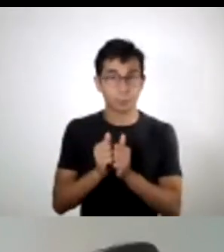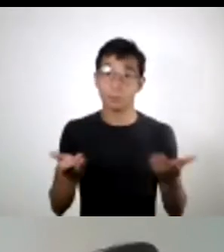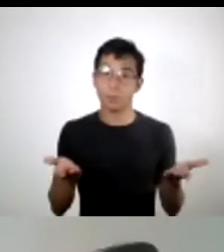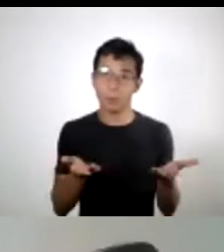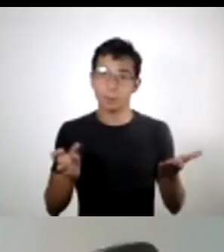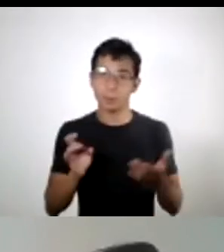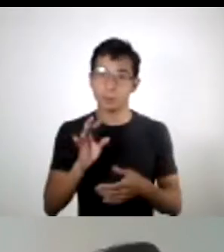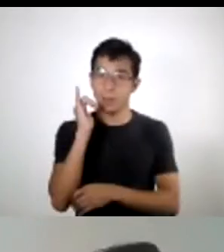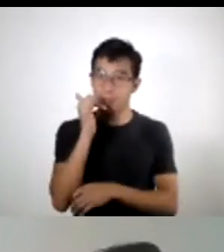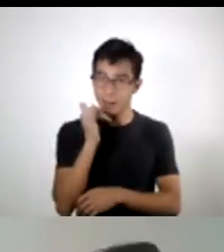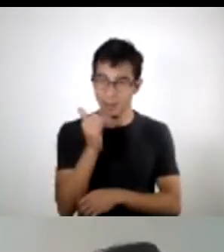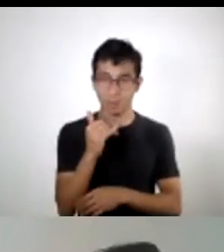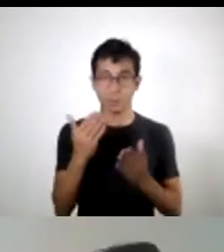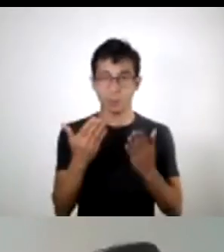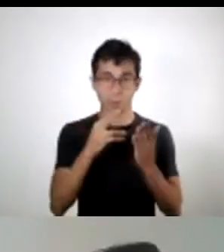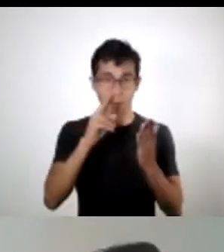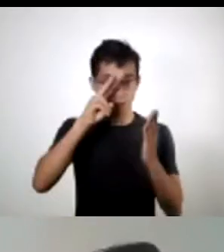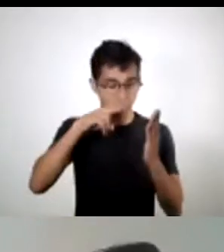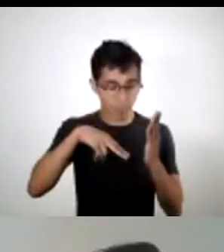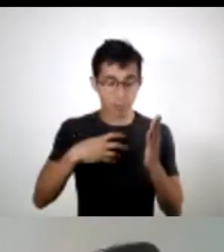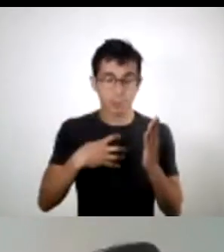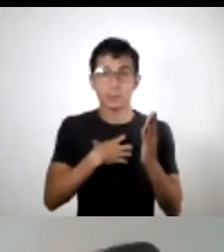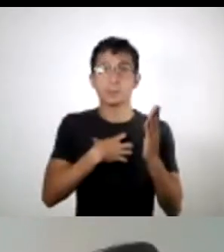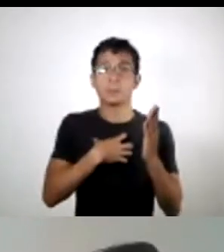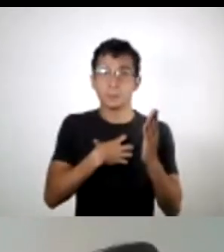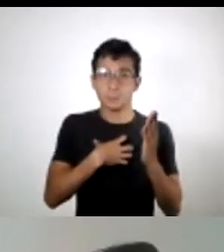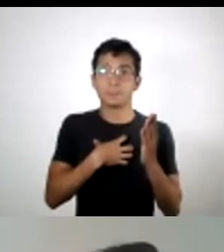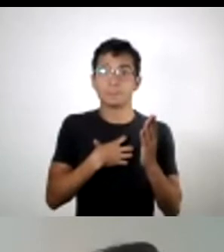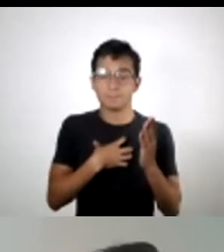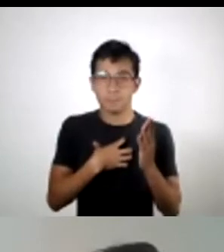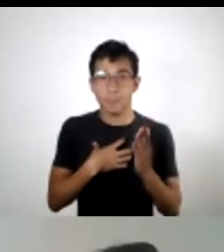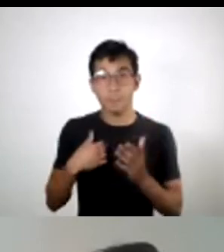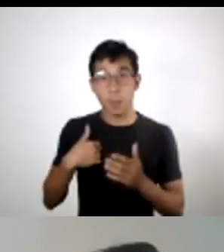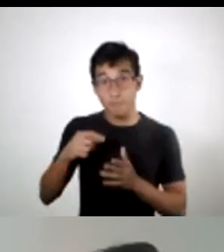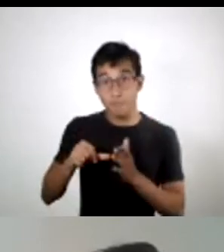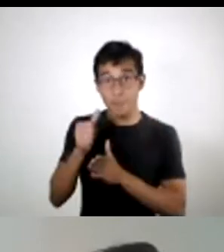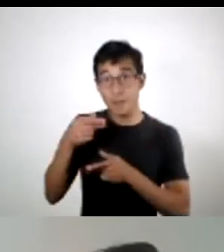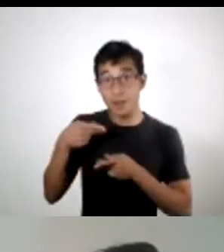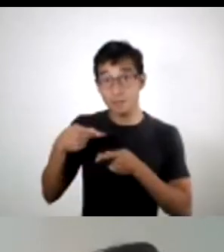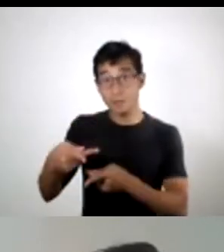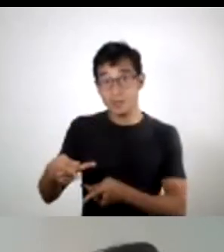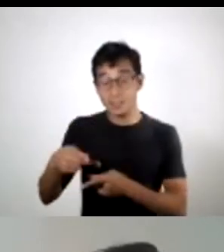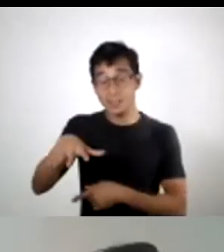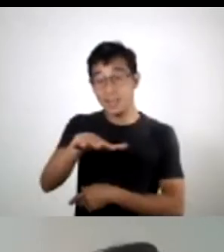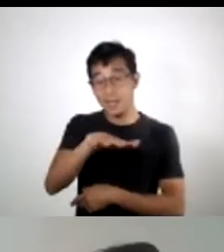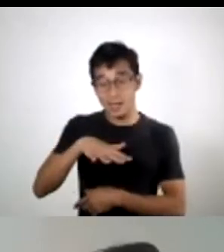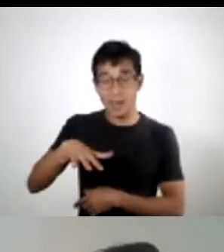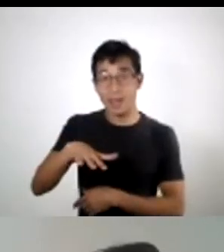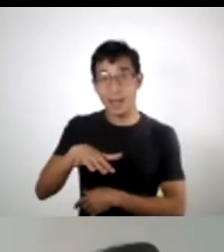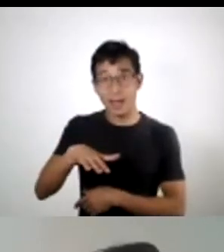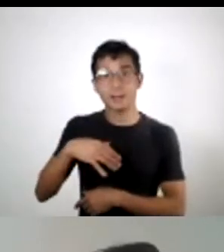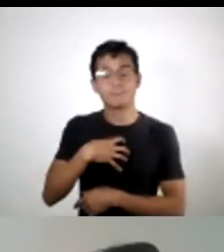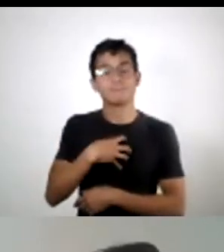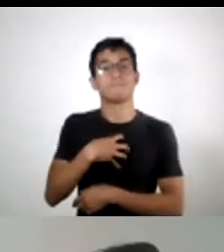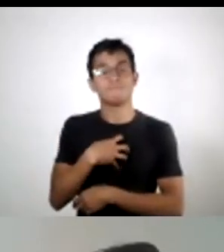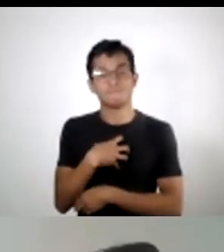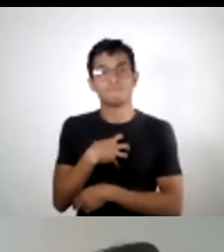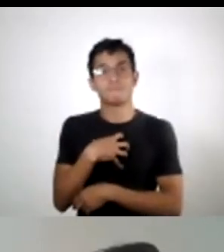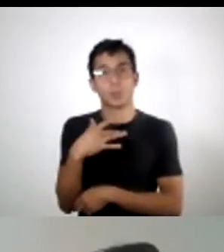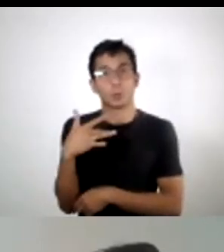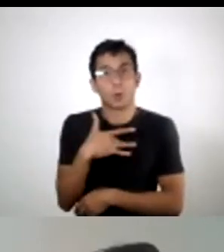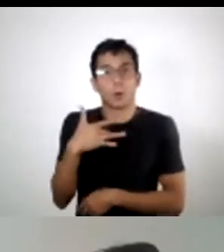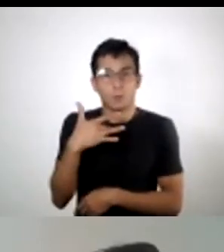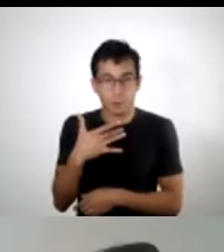muito tocada quando eu fiz a minha primeira visita aí, vocês me tocaram agora de novo. Porque,